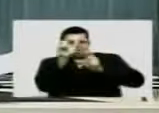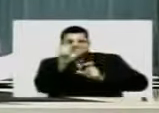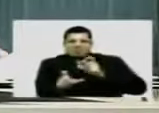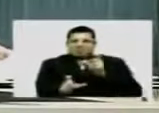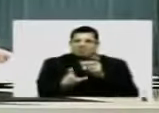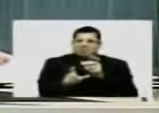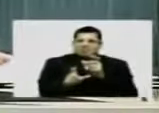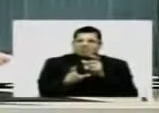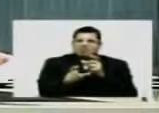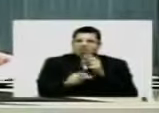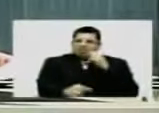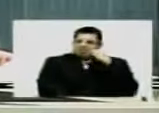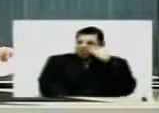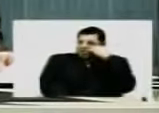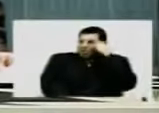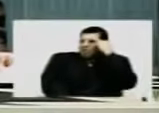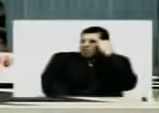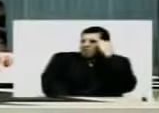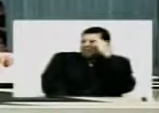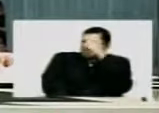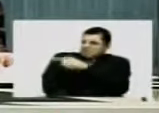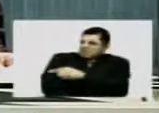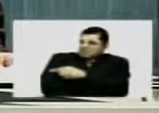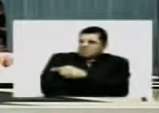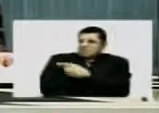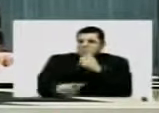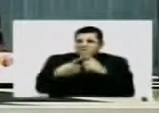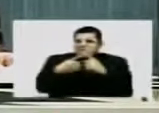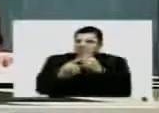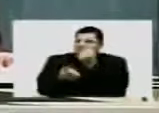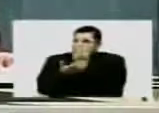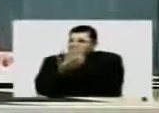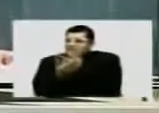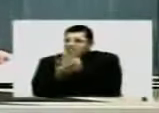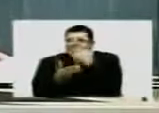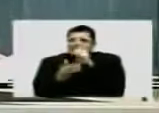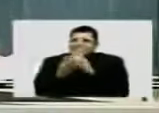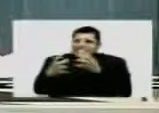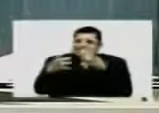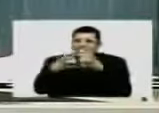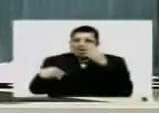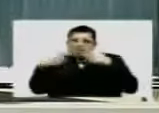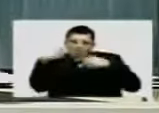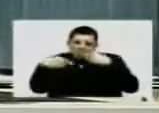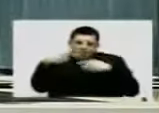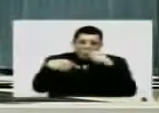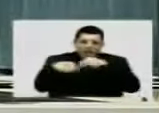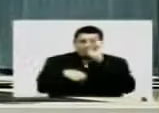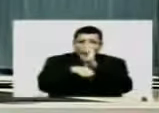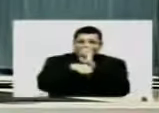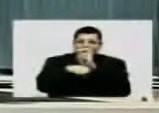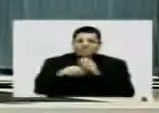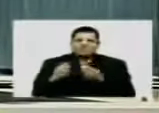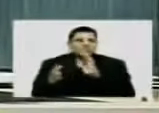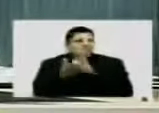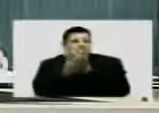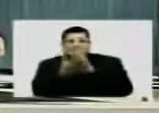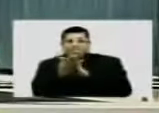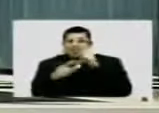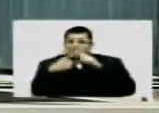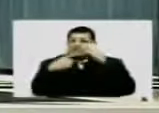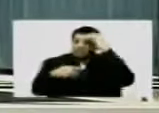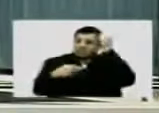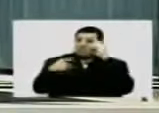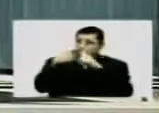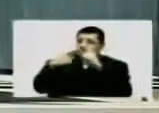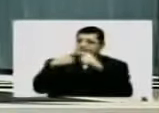forma, constrangido em travar esse debate aqui na Assembleia Legislativa. Sabe